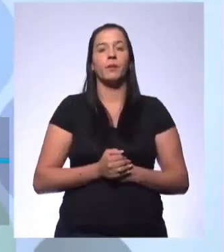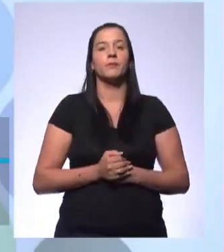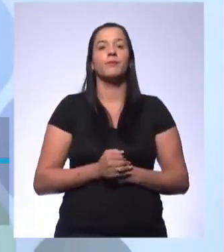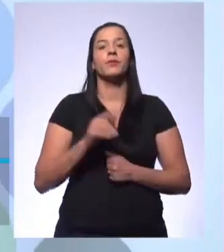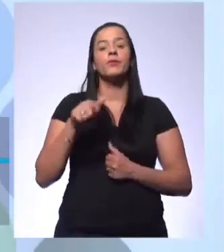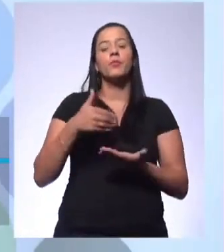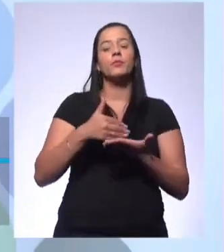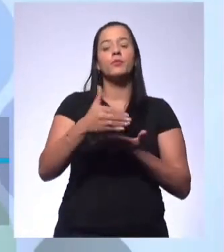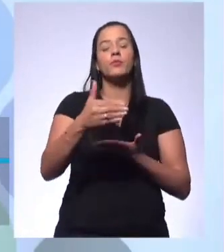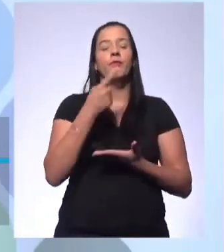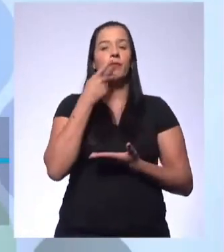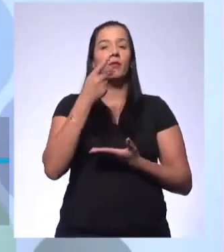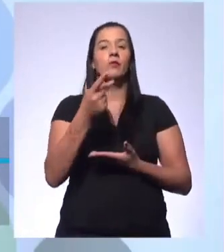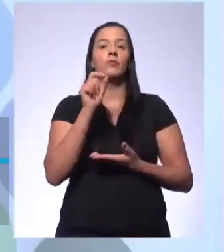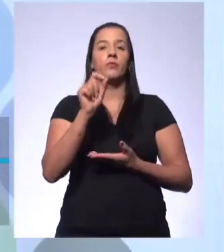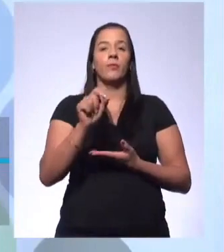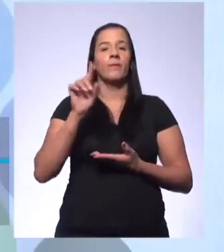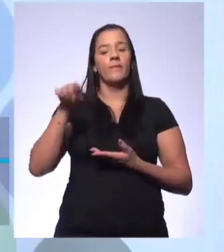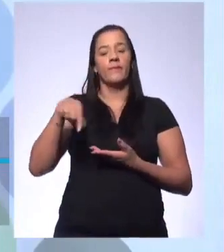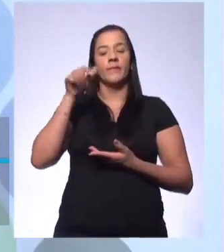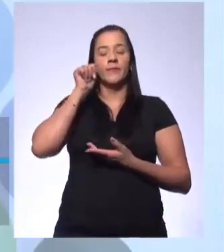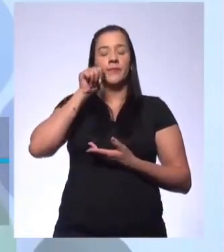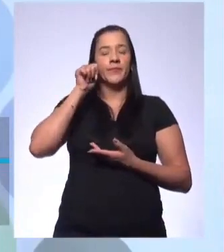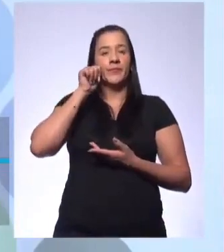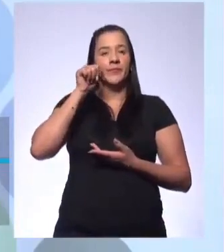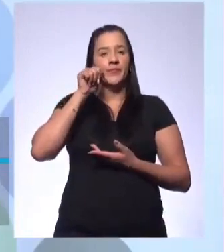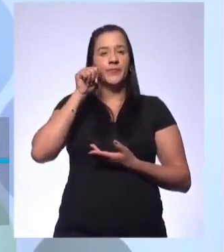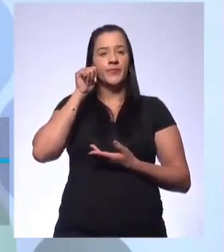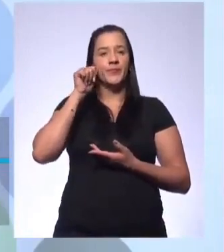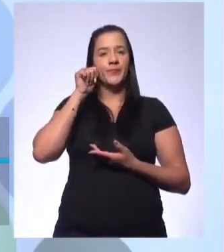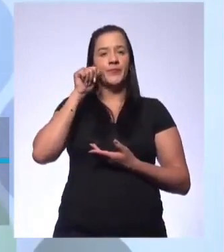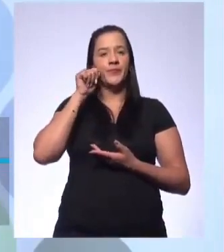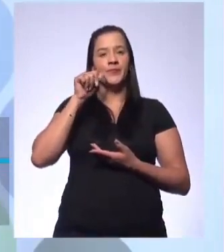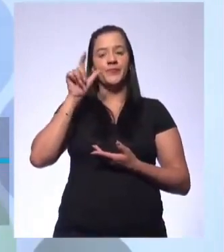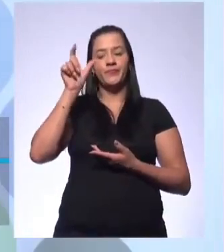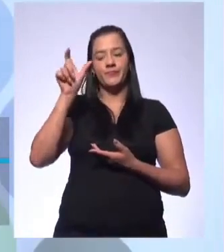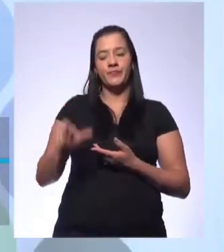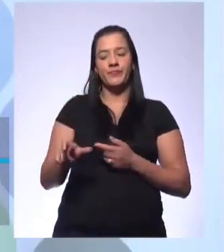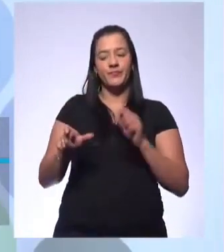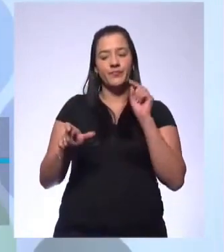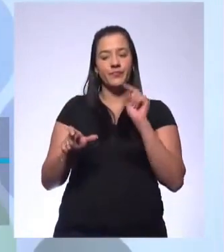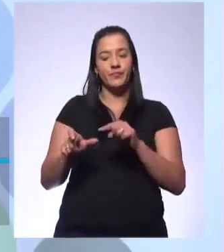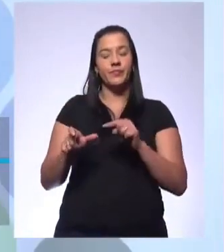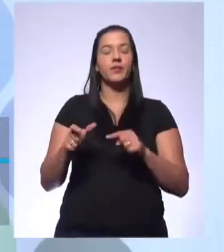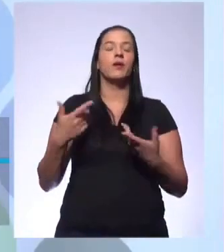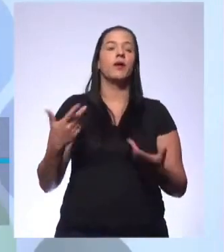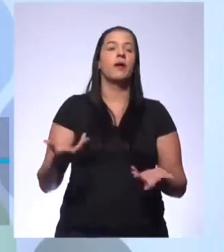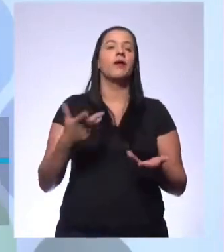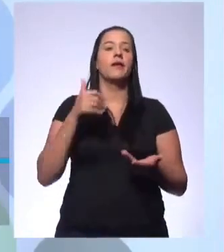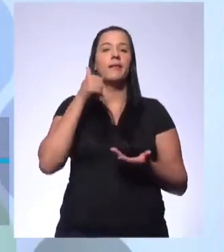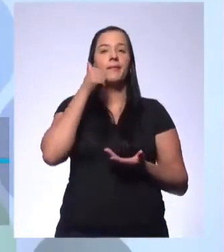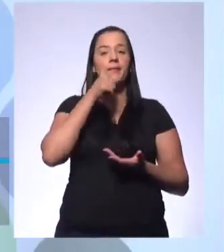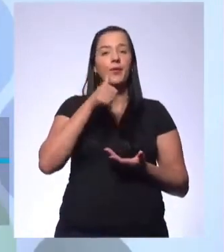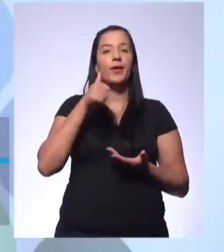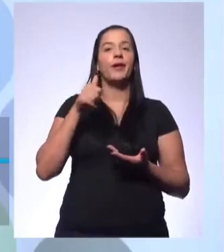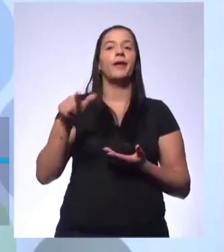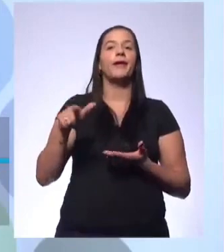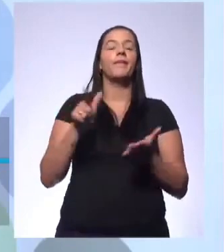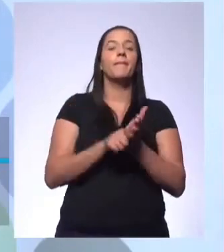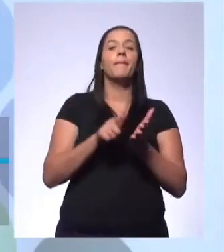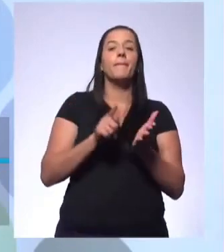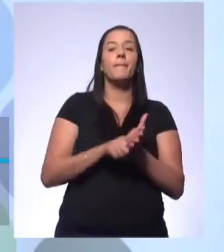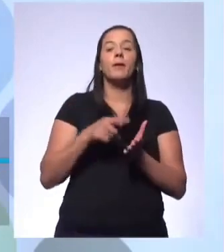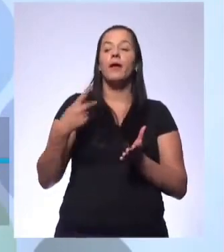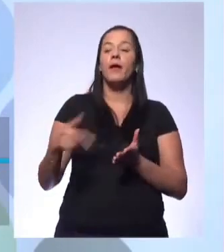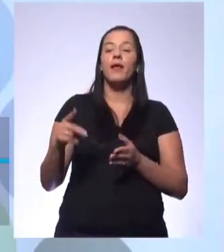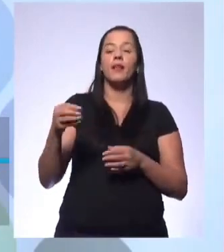a mulher, como a mulher era vista. A gente não começou falando sobre a mulher, né? Quando a gente entrou em Conceição Evaristo, a gente foi ver o papel da mulher, a